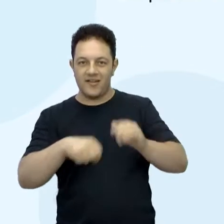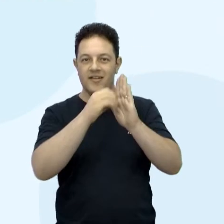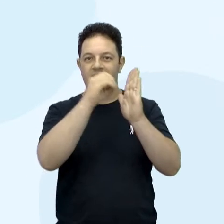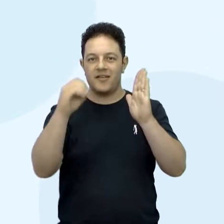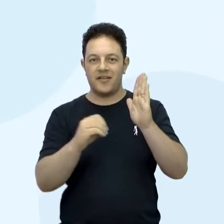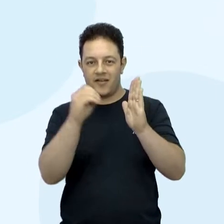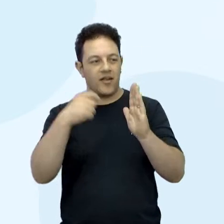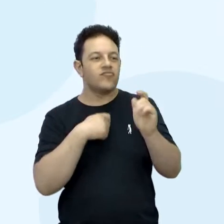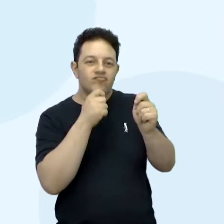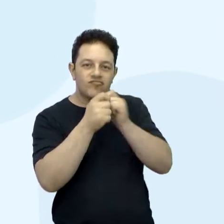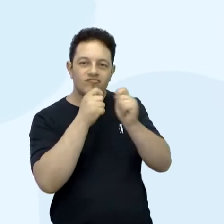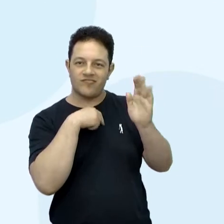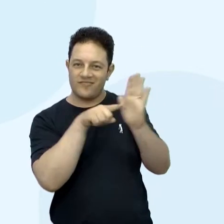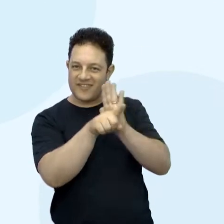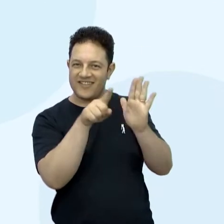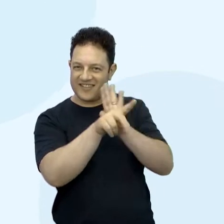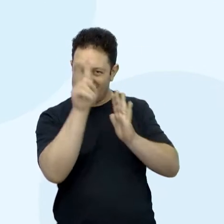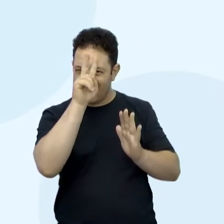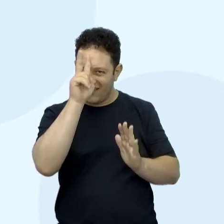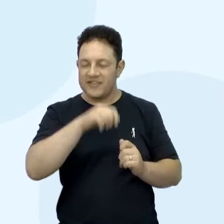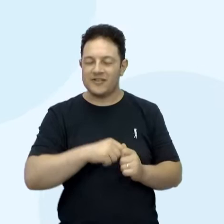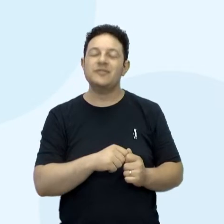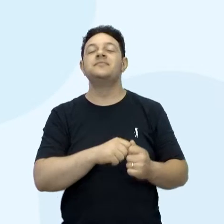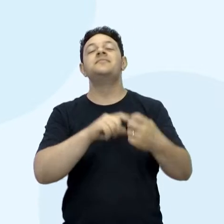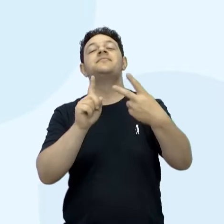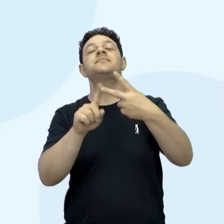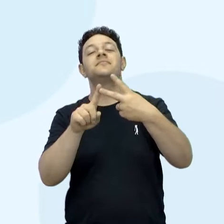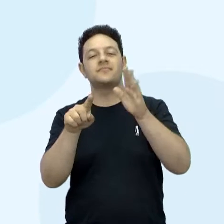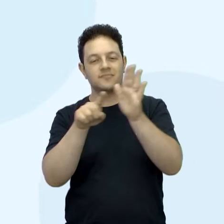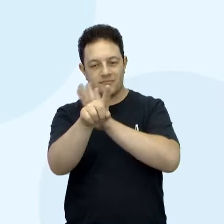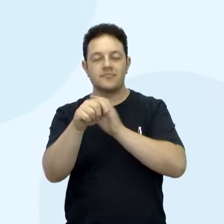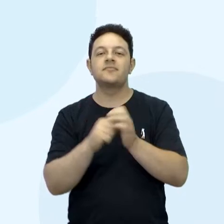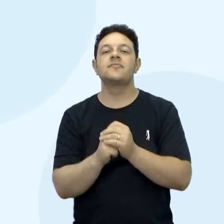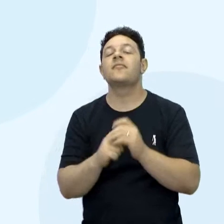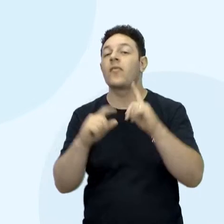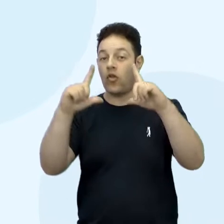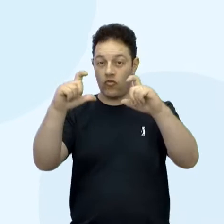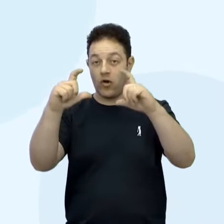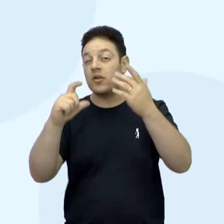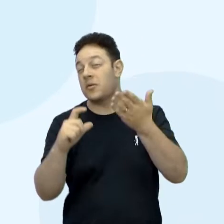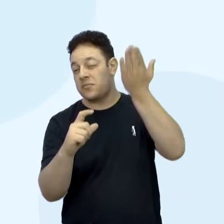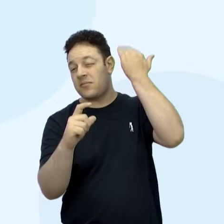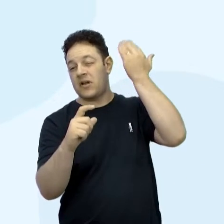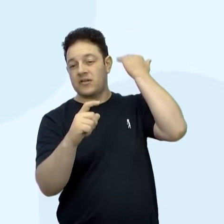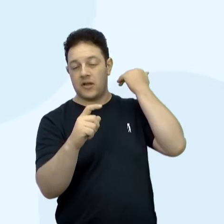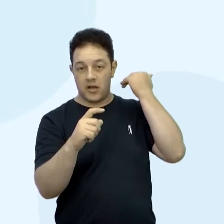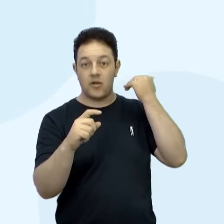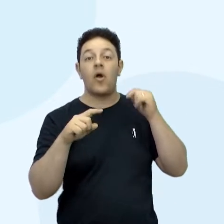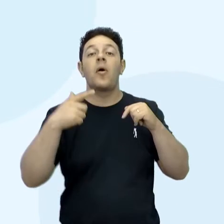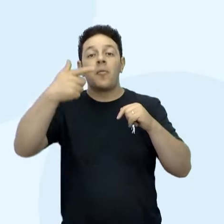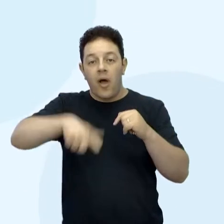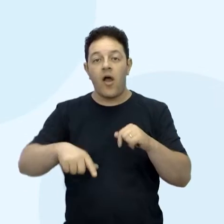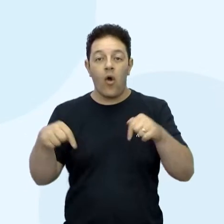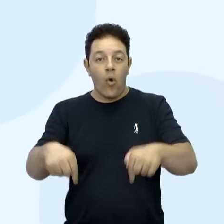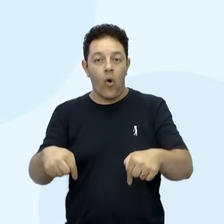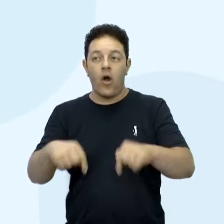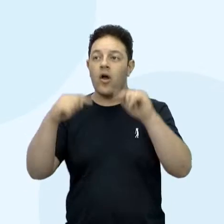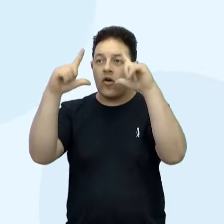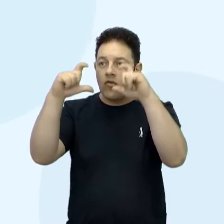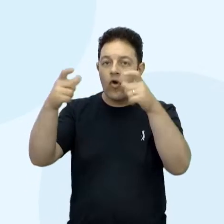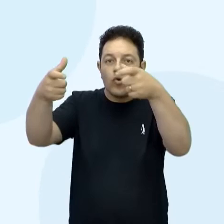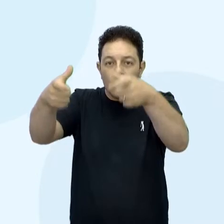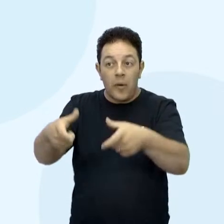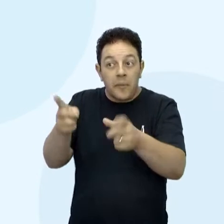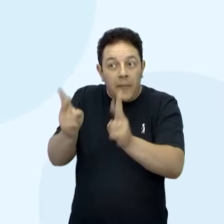Mídias. Próxima pergunta. Comparando fotografias do passado e do presente, que a gente vai retomar hoje,